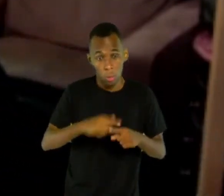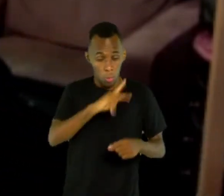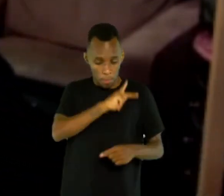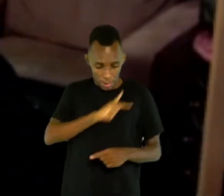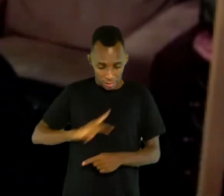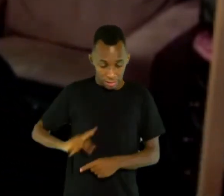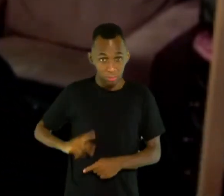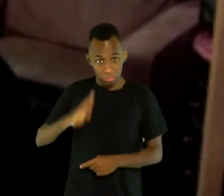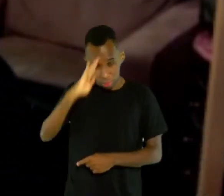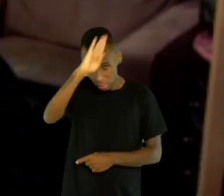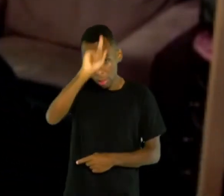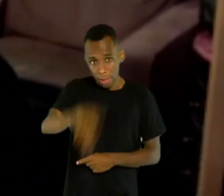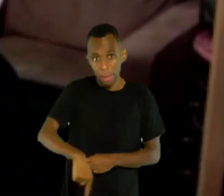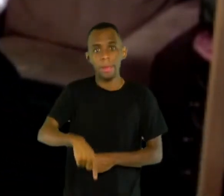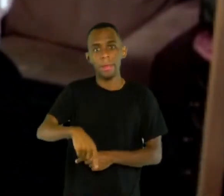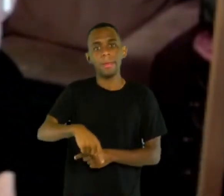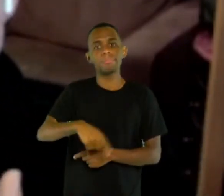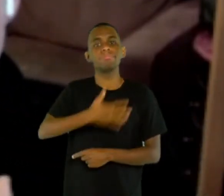né? Então,